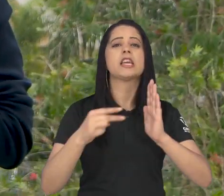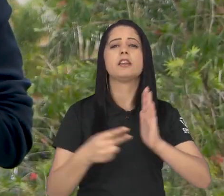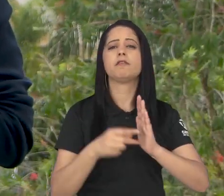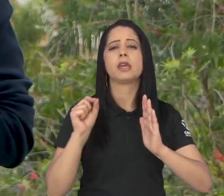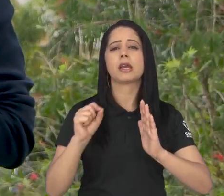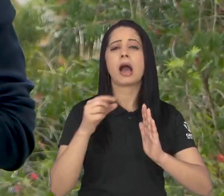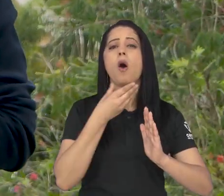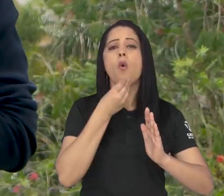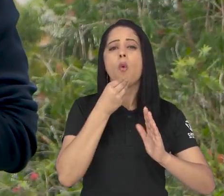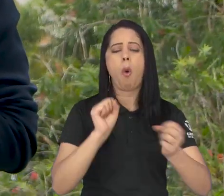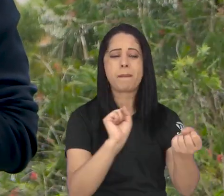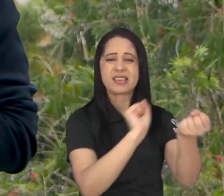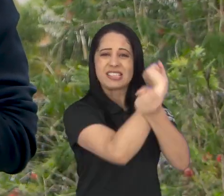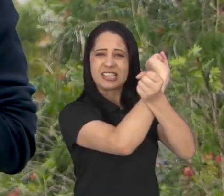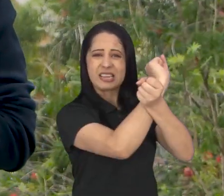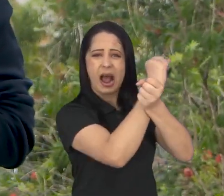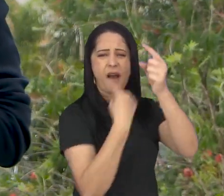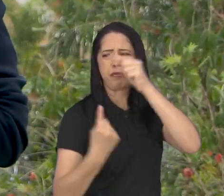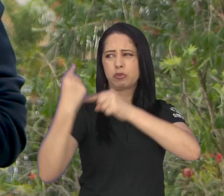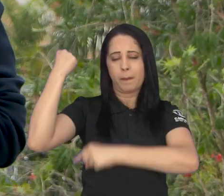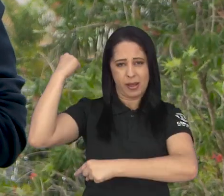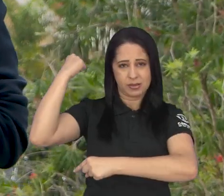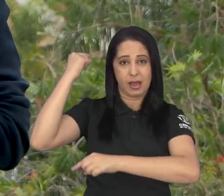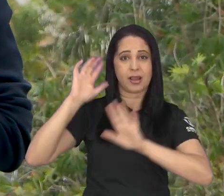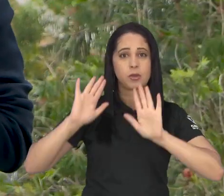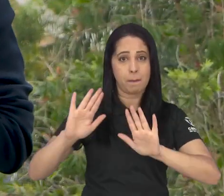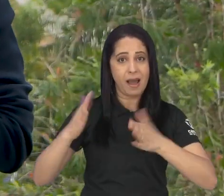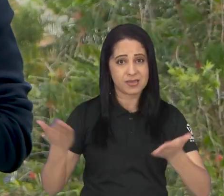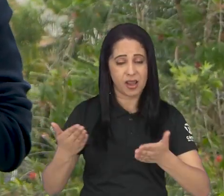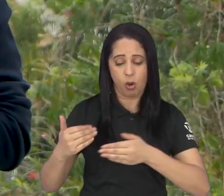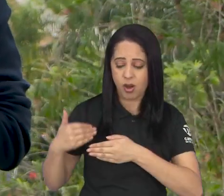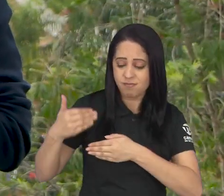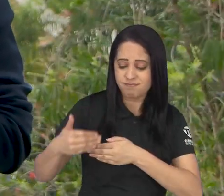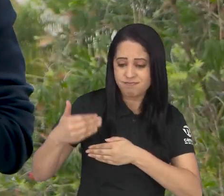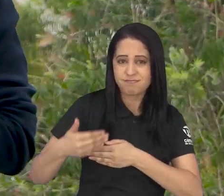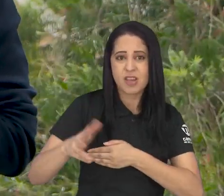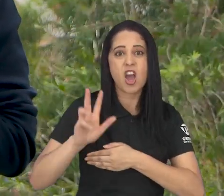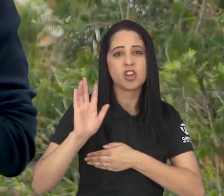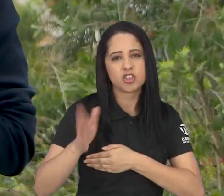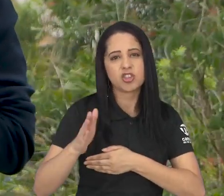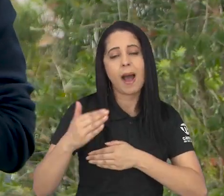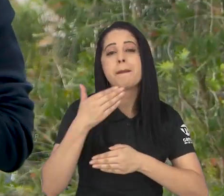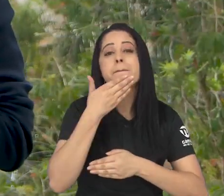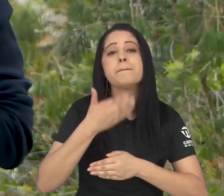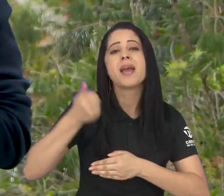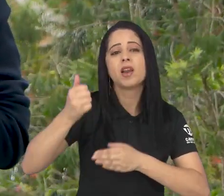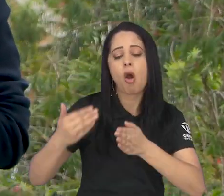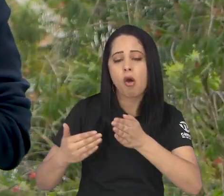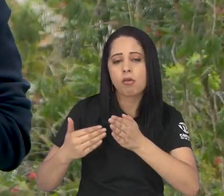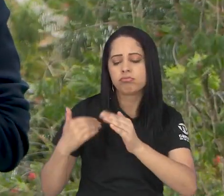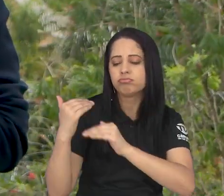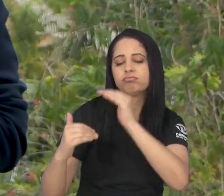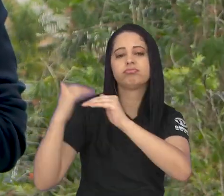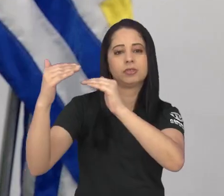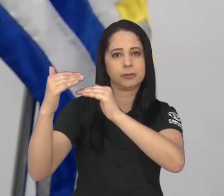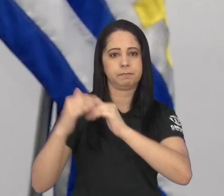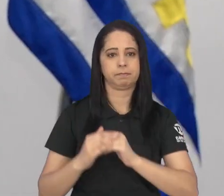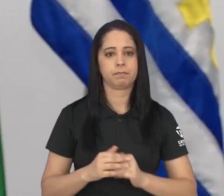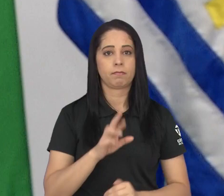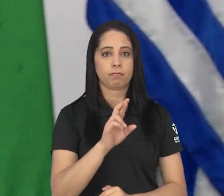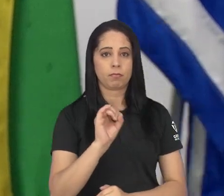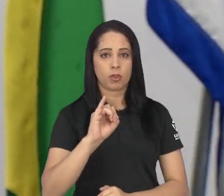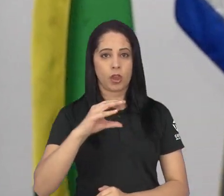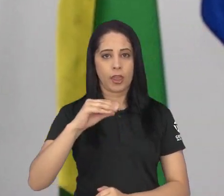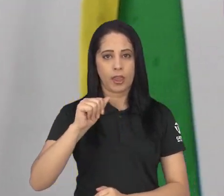no Brasil apesar de ser relativamente nova a data já garantiu alguns avanços em relação aos últimos anos